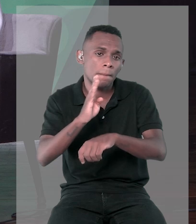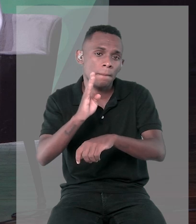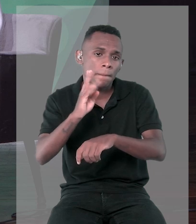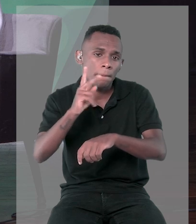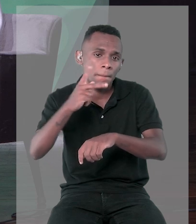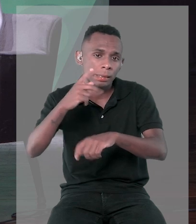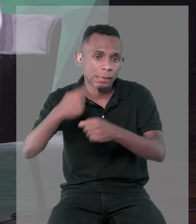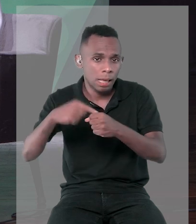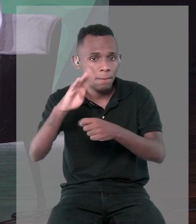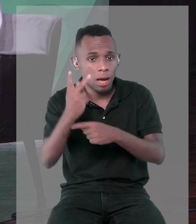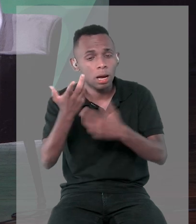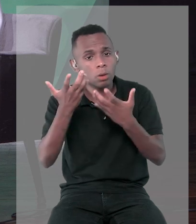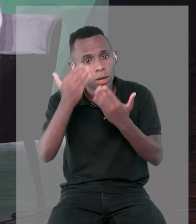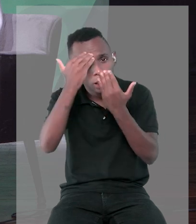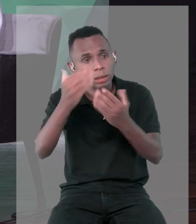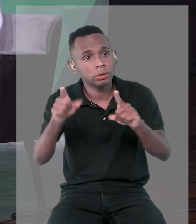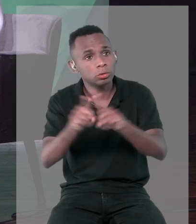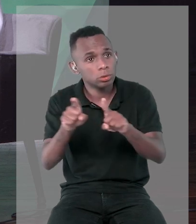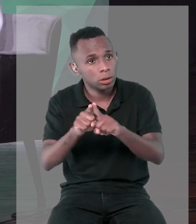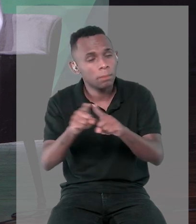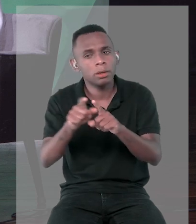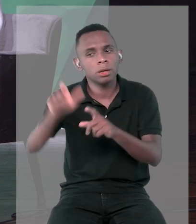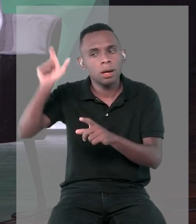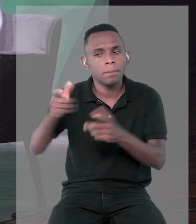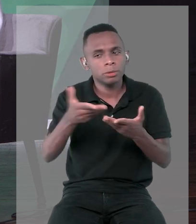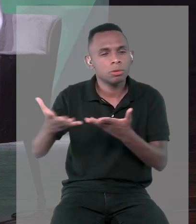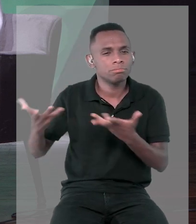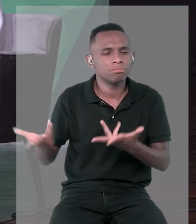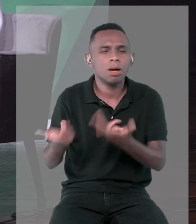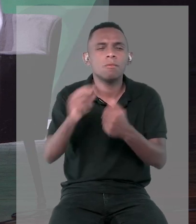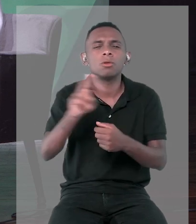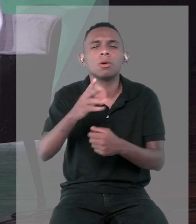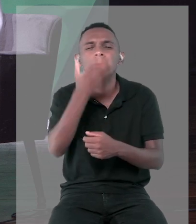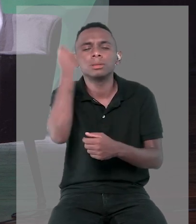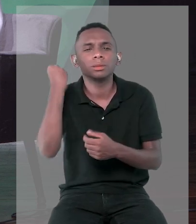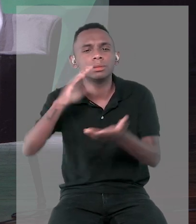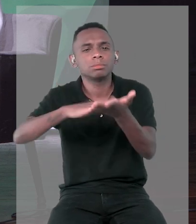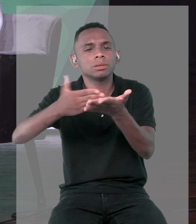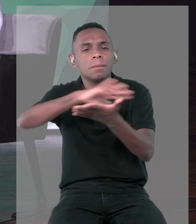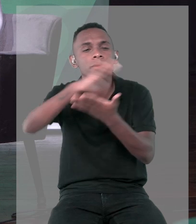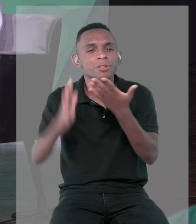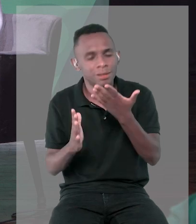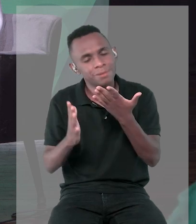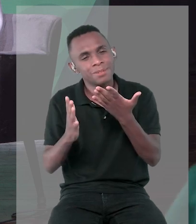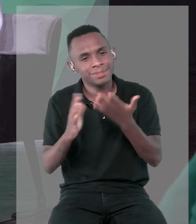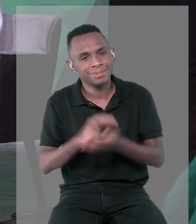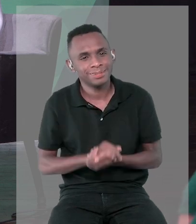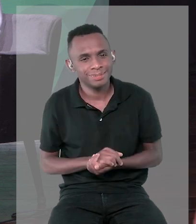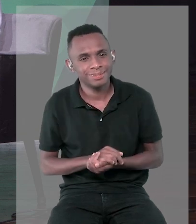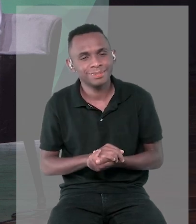Tá? Eu quero primeiro agradecer esta pessoa maravilhosa, que eu esqueci o nome, que está fazendo as libras.